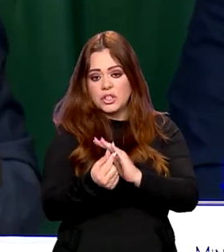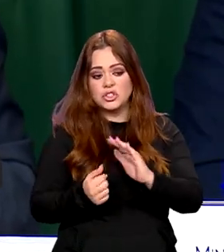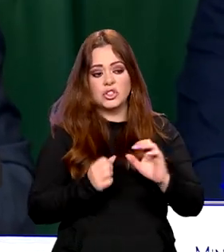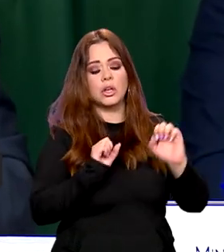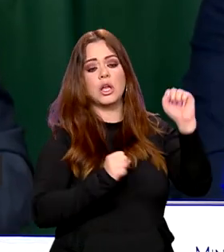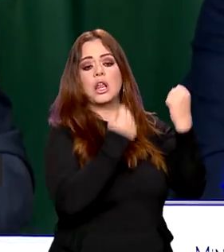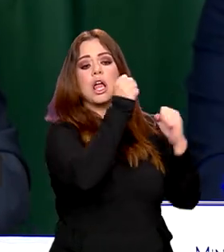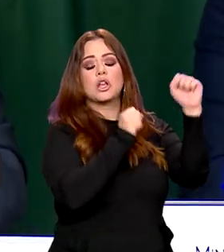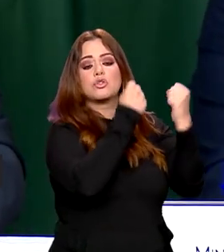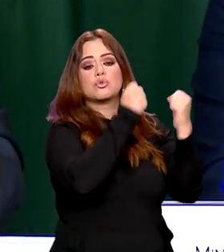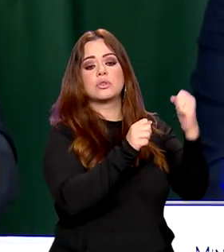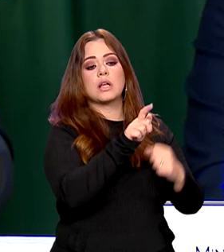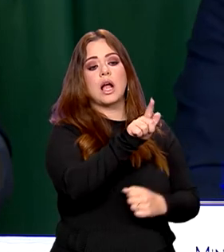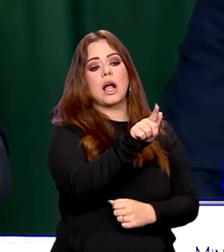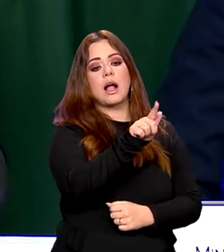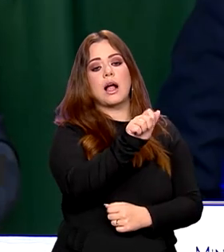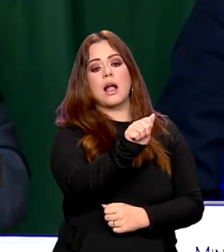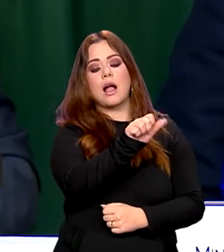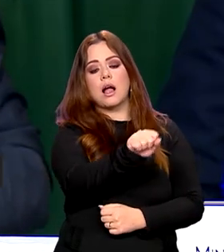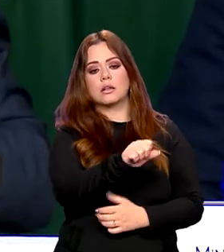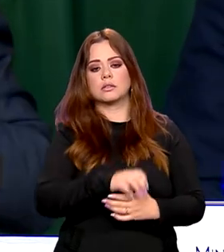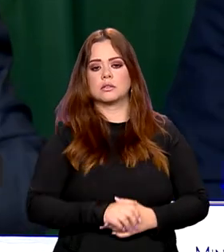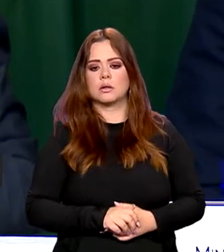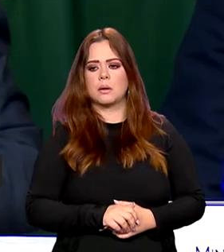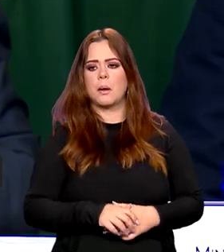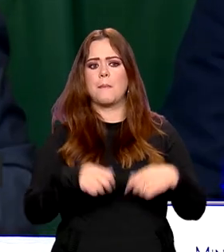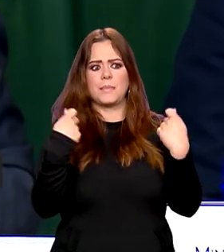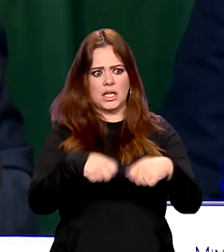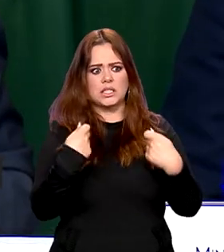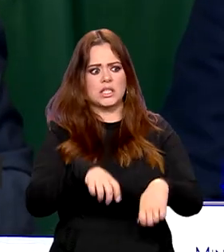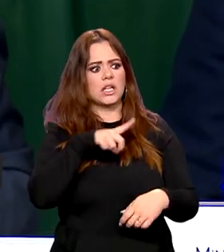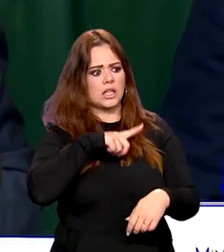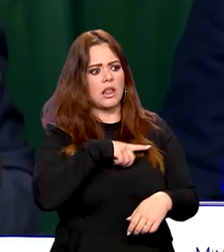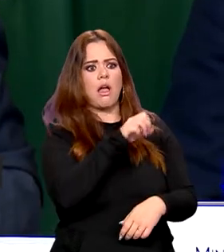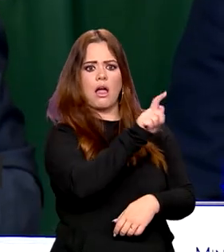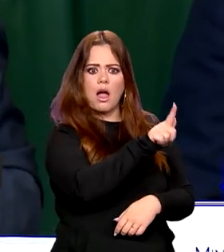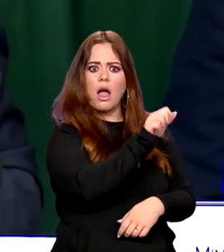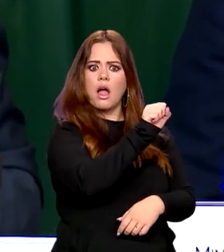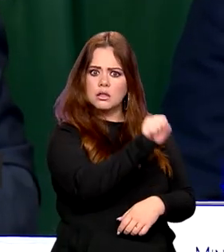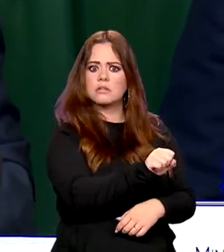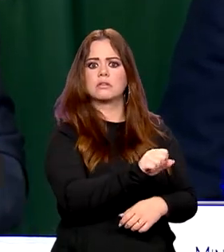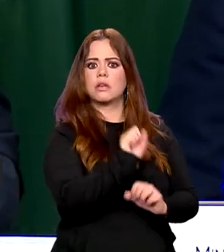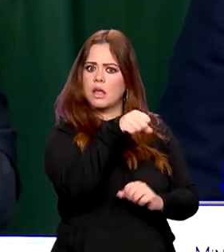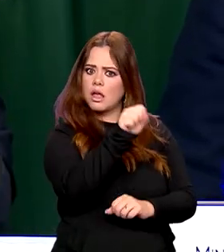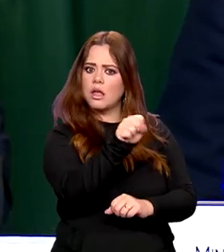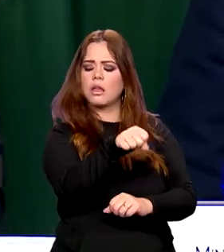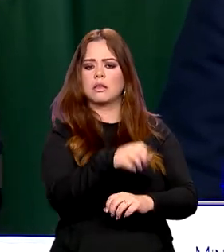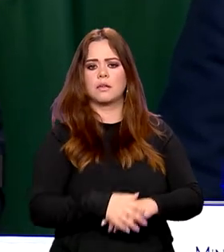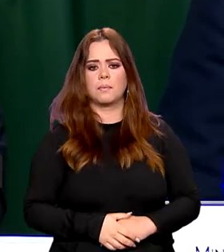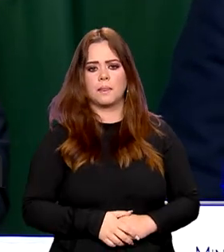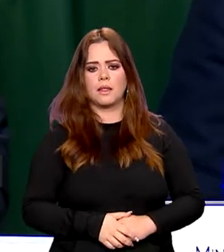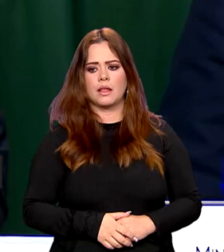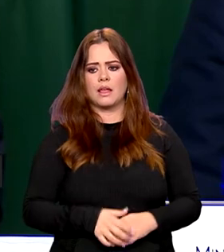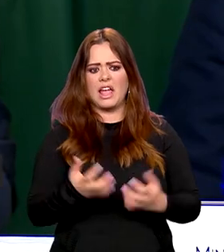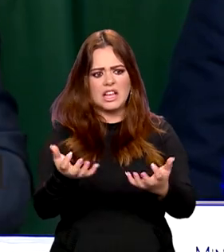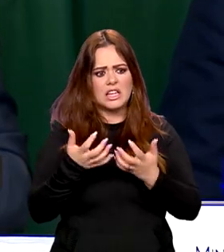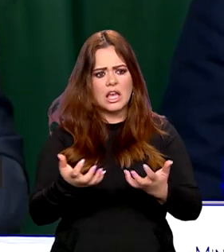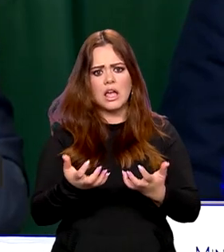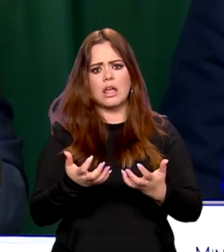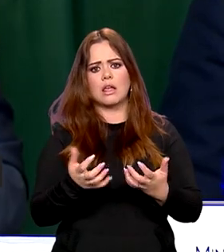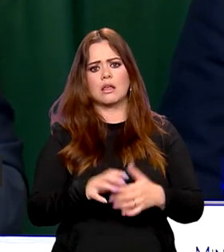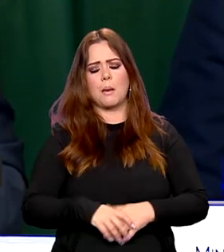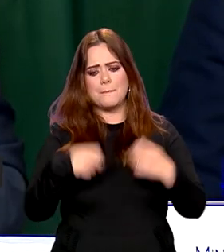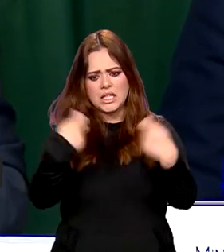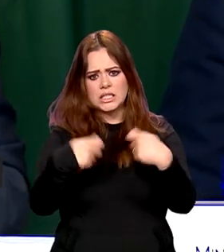É preciso parar com essa discussão de que o país não pode ter gás. O país pode ter gás. O país pode ter o que ele quiser, é só ele